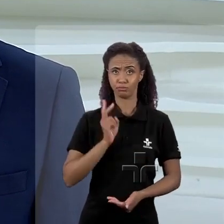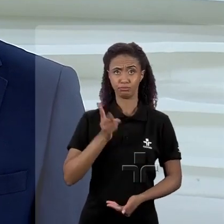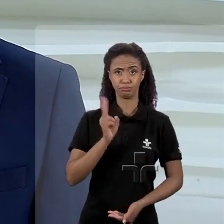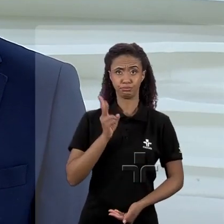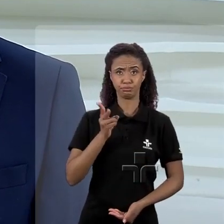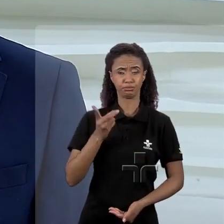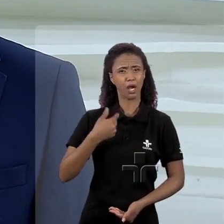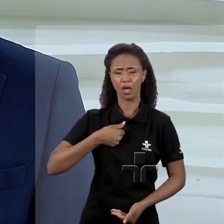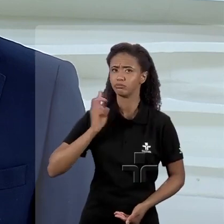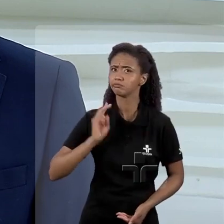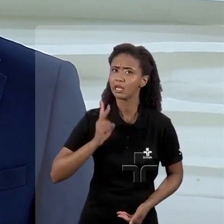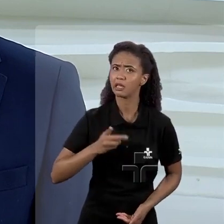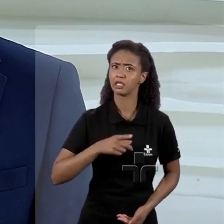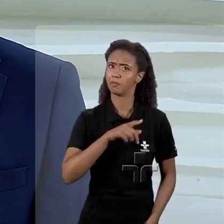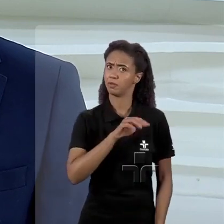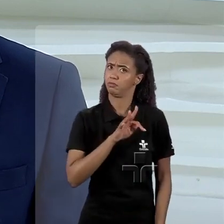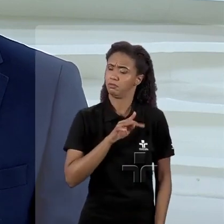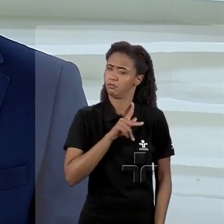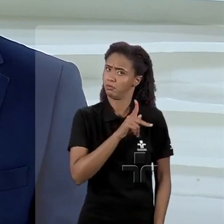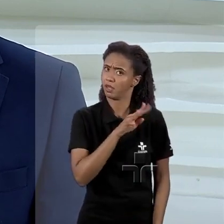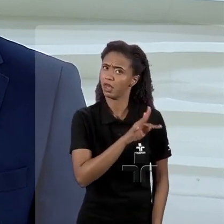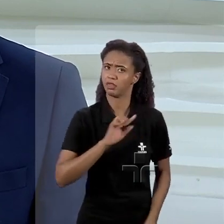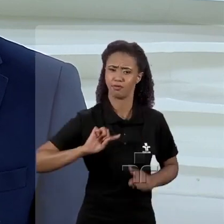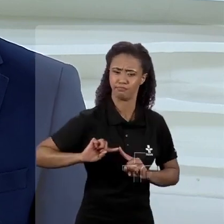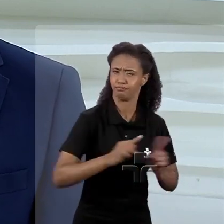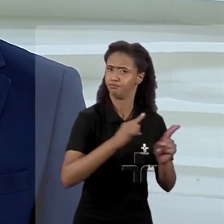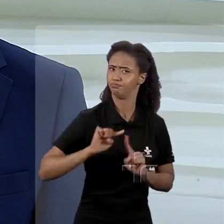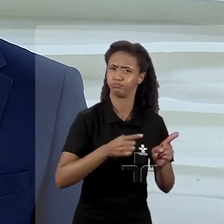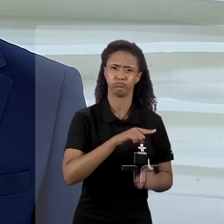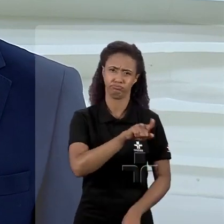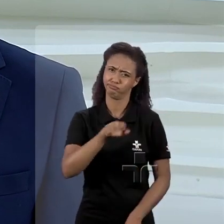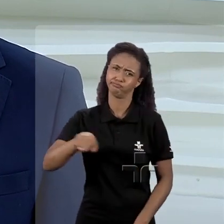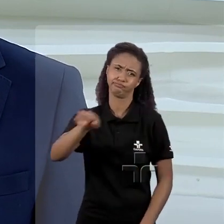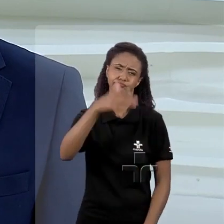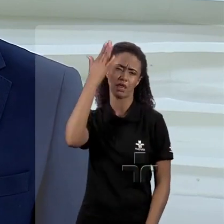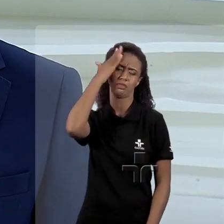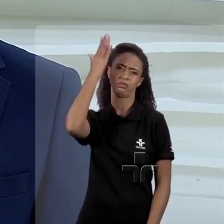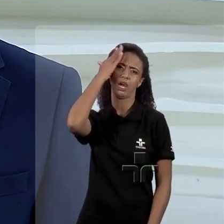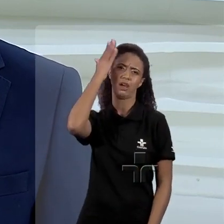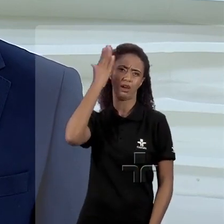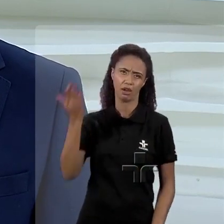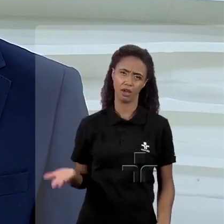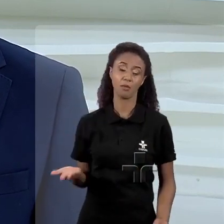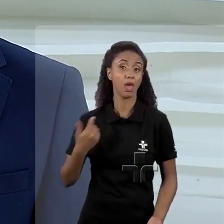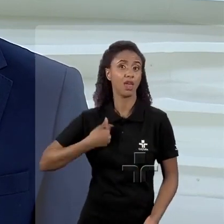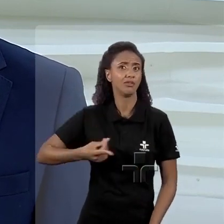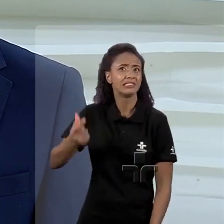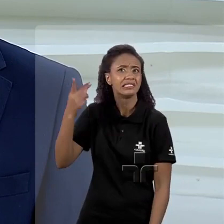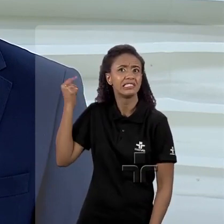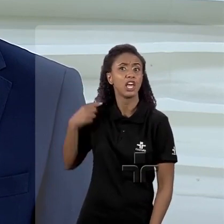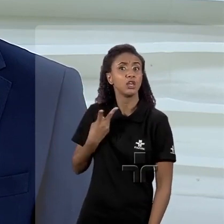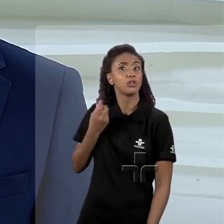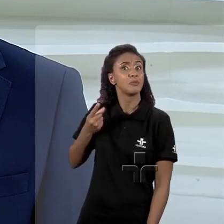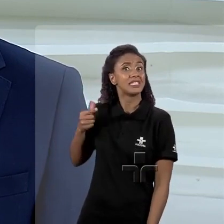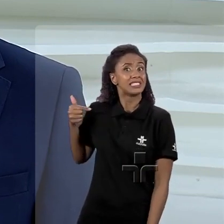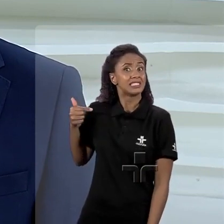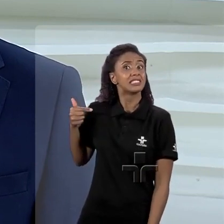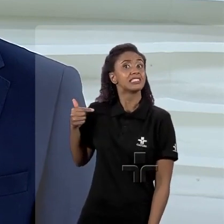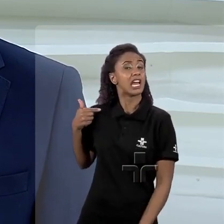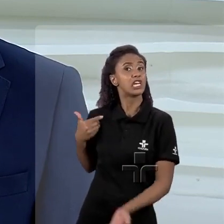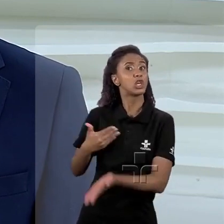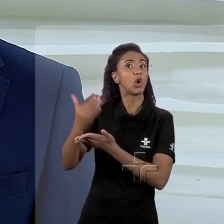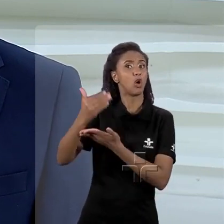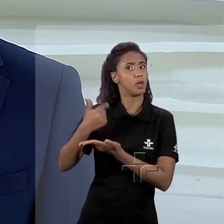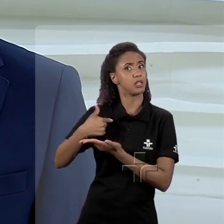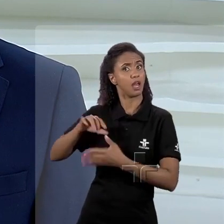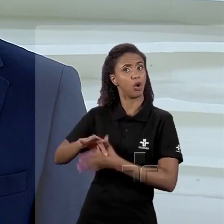fui anti-PT, sempre fui anti-esquerda. Você sabe, aliás, todos sabem disso. Aliás, fui anti-PT desde 2007, quando liderei o movimento